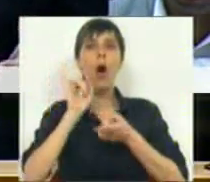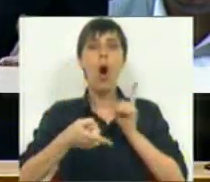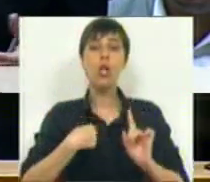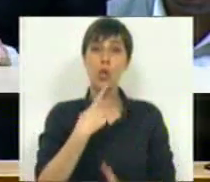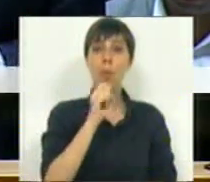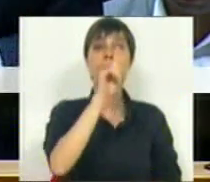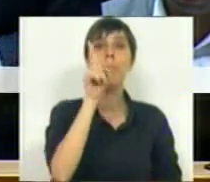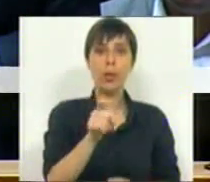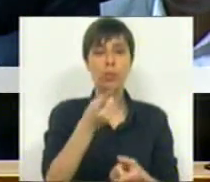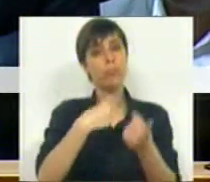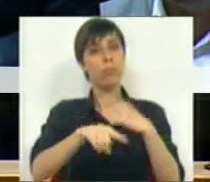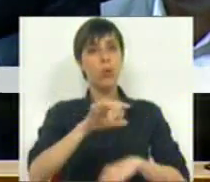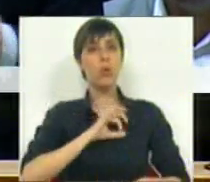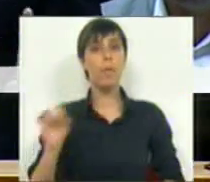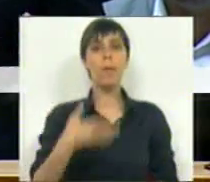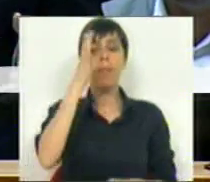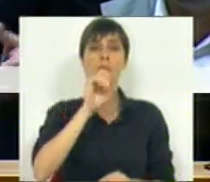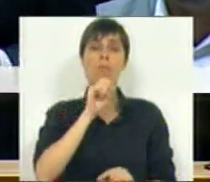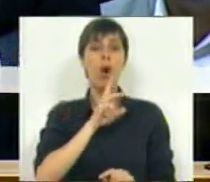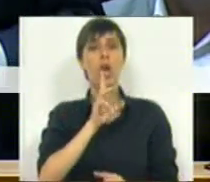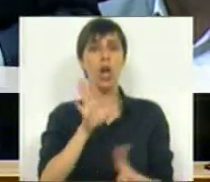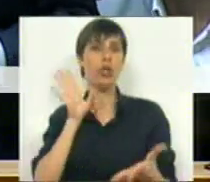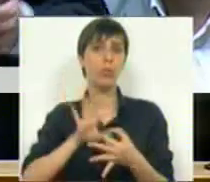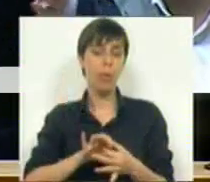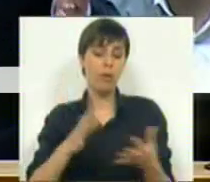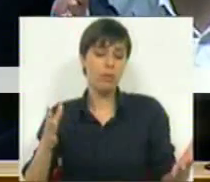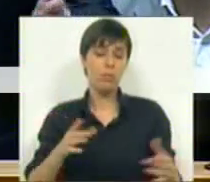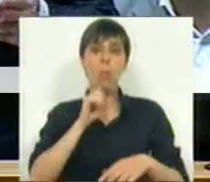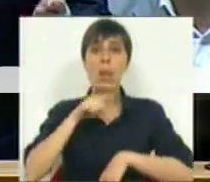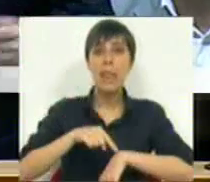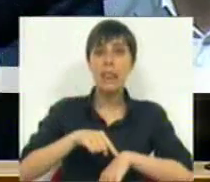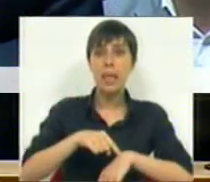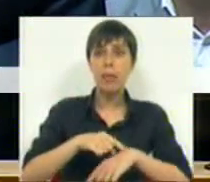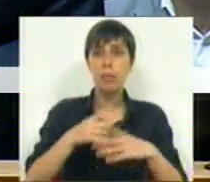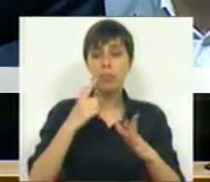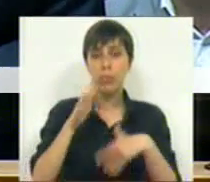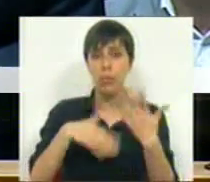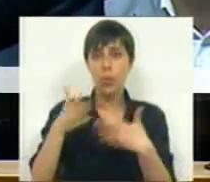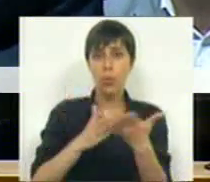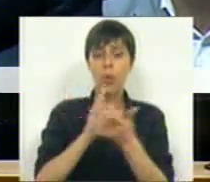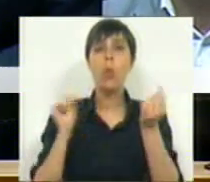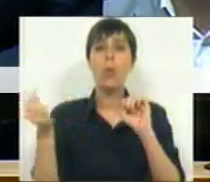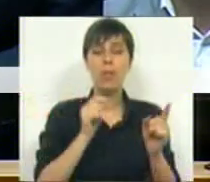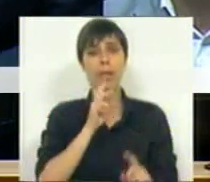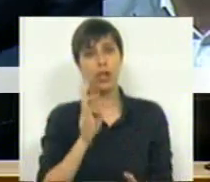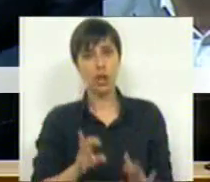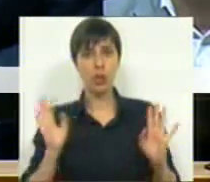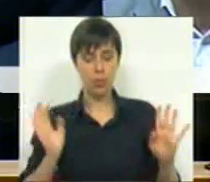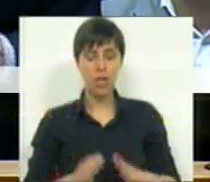que eu pergunto, para que o Sr. Primeiro-Ministro possa responder. Talvez ainda tenha tempo, na continuidade do debate, para dar a